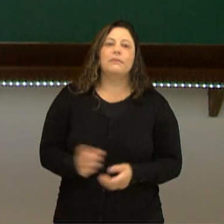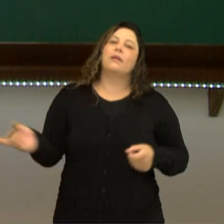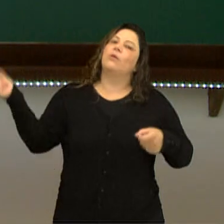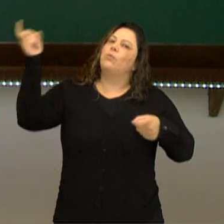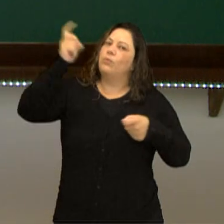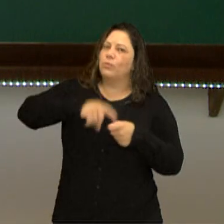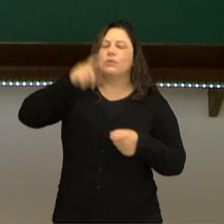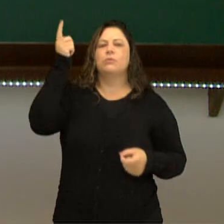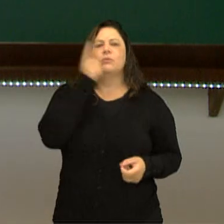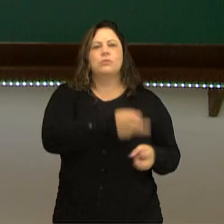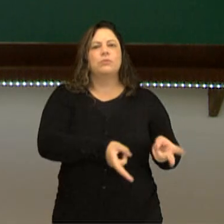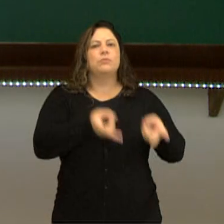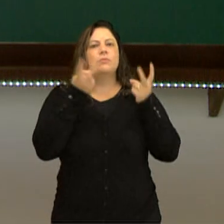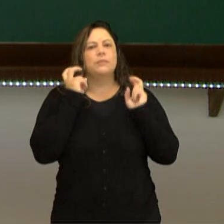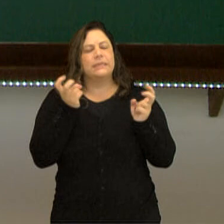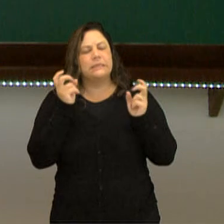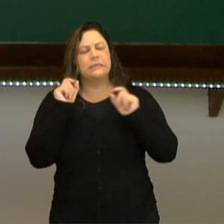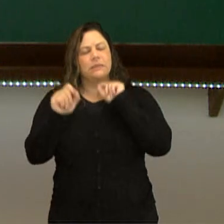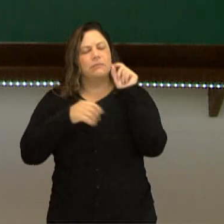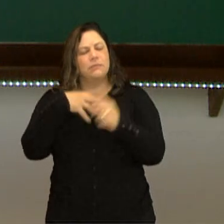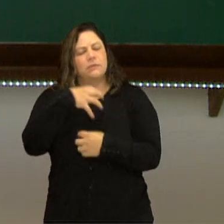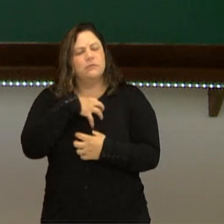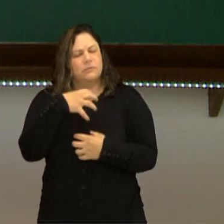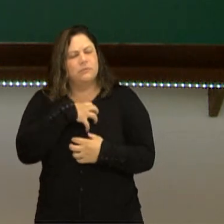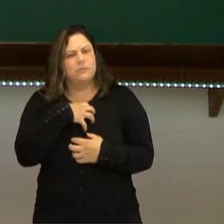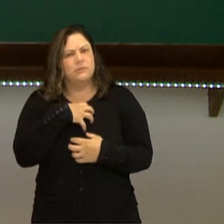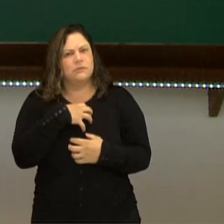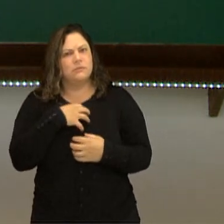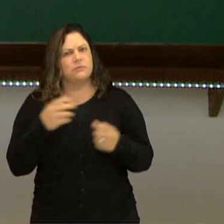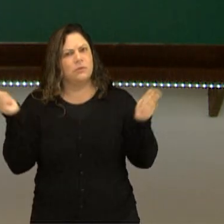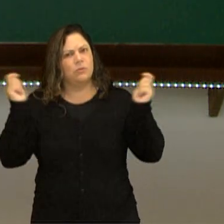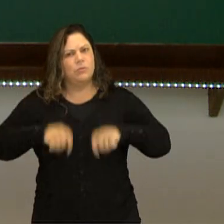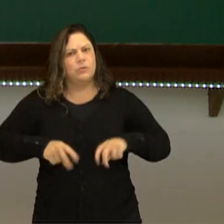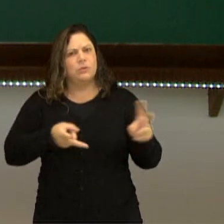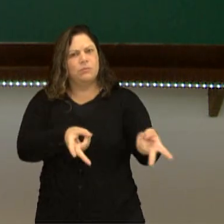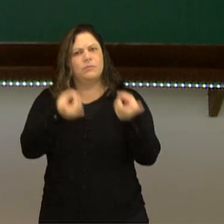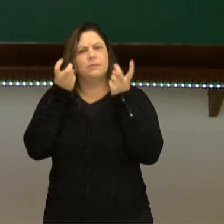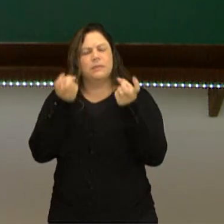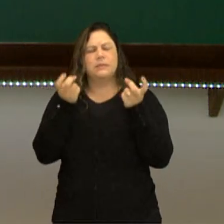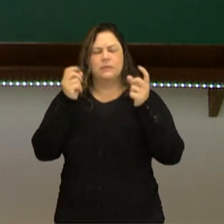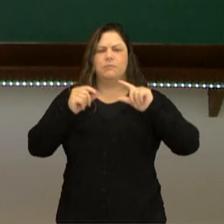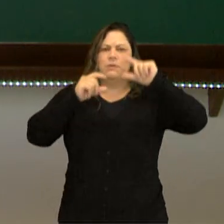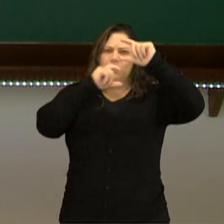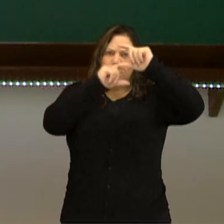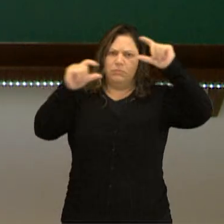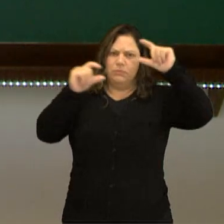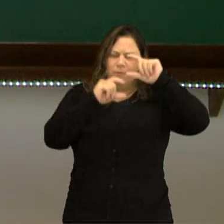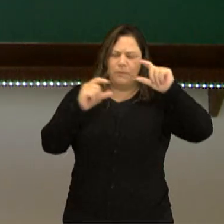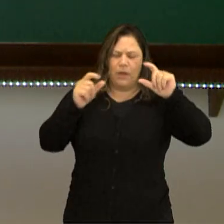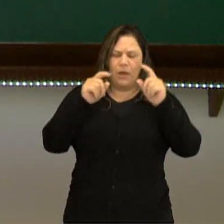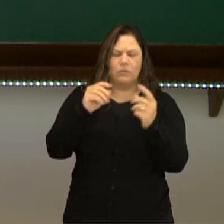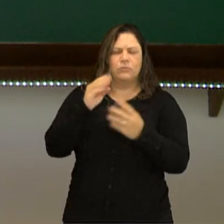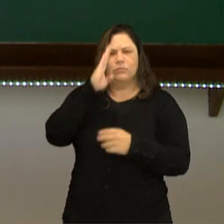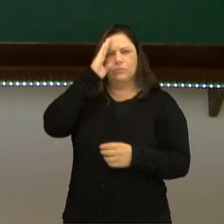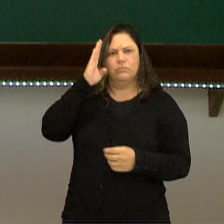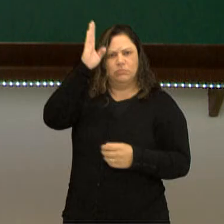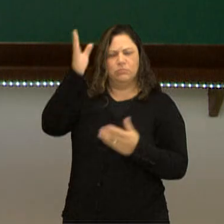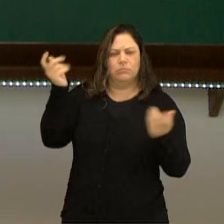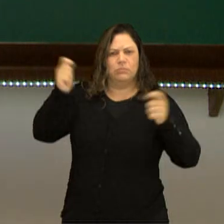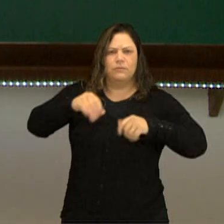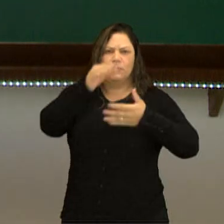Voltamos, conseguiu perceber quais sentimentos podemos perceber nesses versos em destaque? Então, veja a